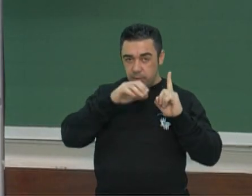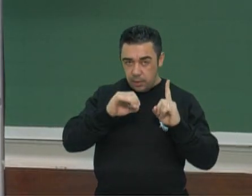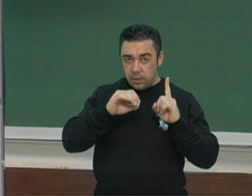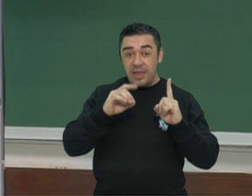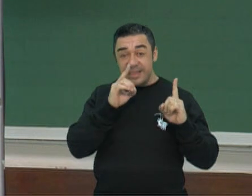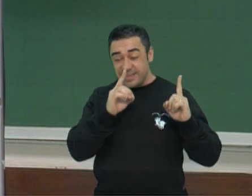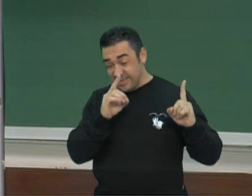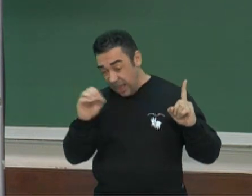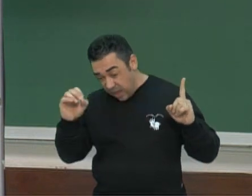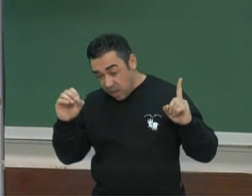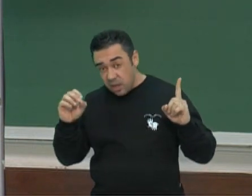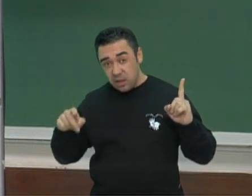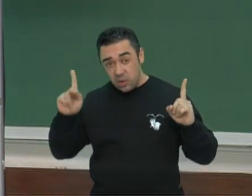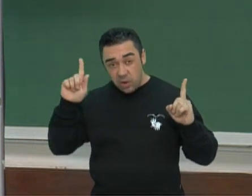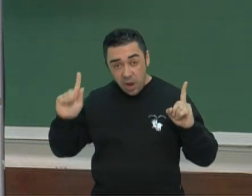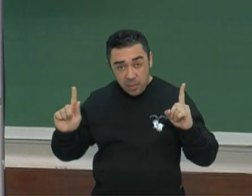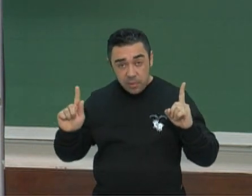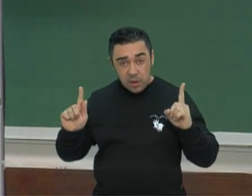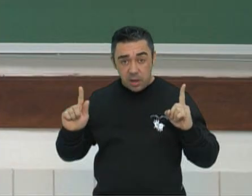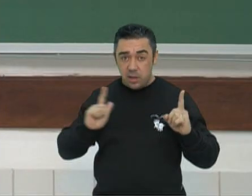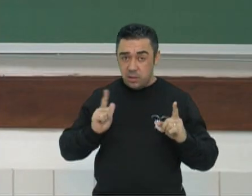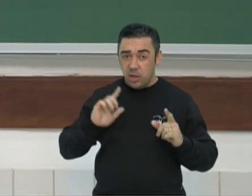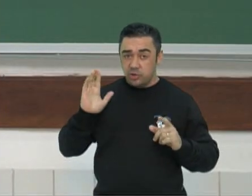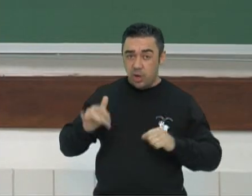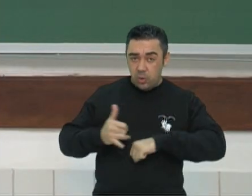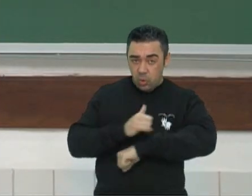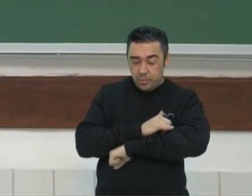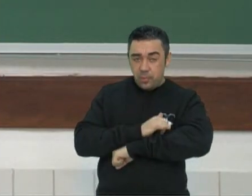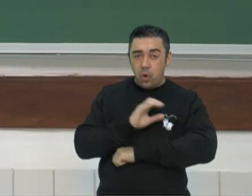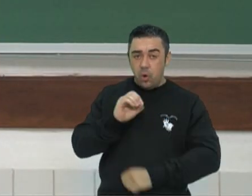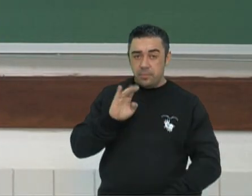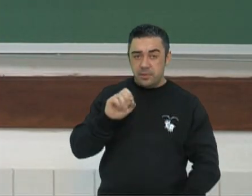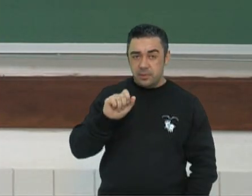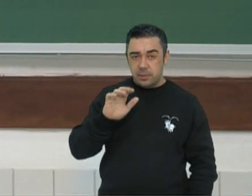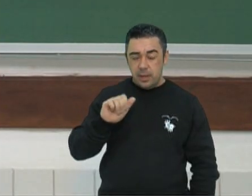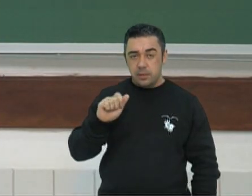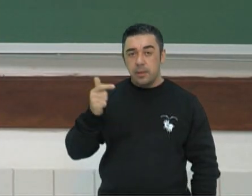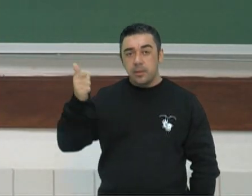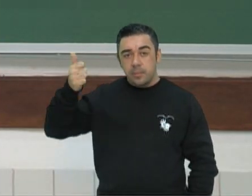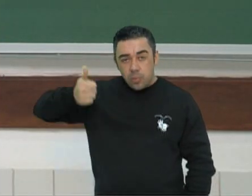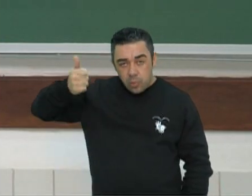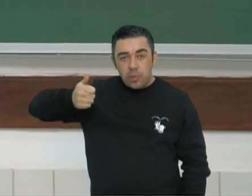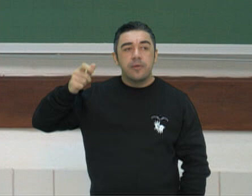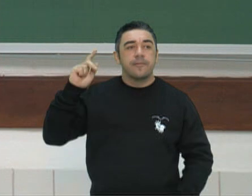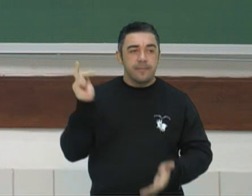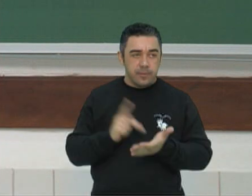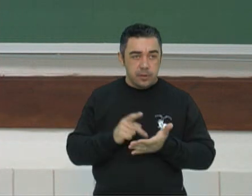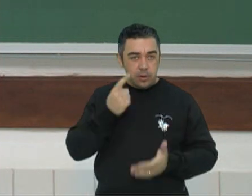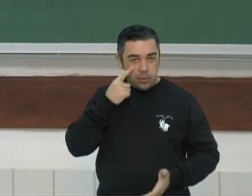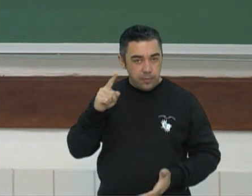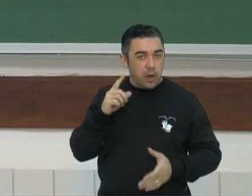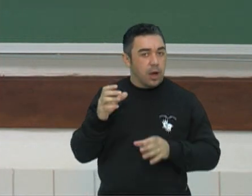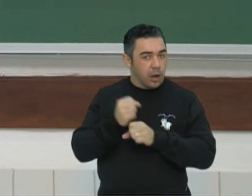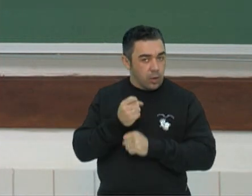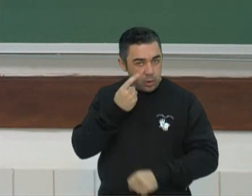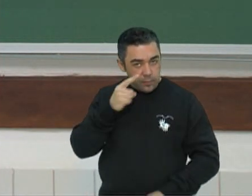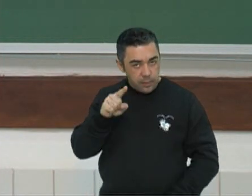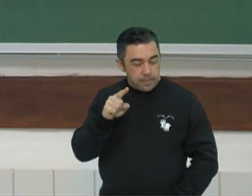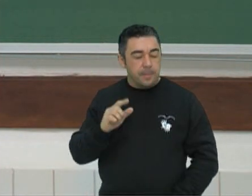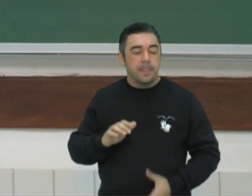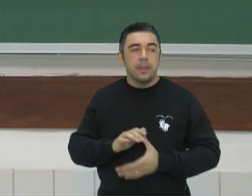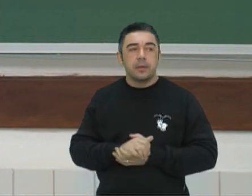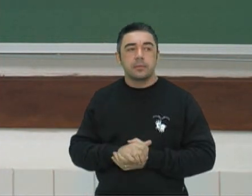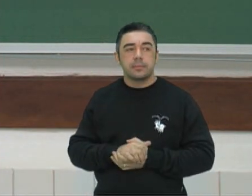100kg, apresenta obesidade grau 1. Fazendo o cálculo ali, você vai ver que realmente ele apresenta obesidade grau 1. Já coloco ali para vocês